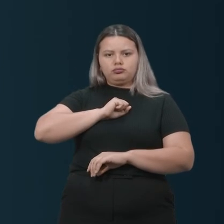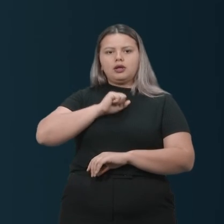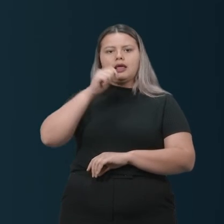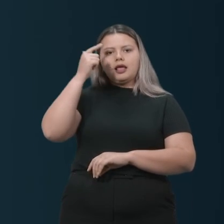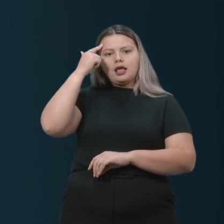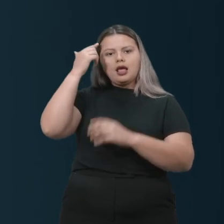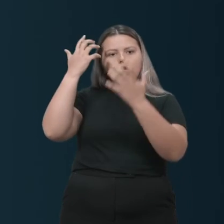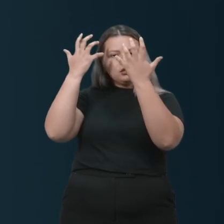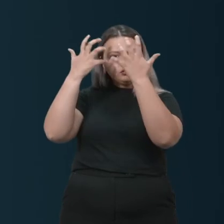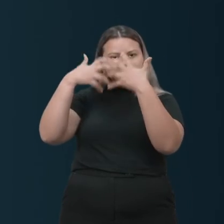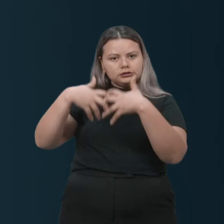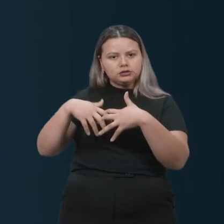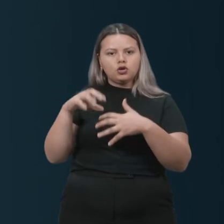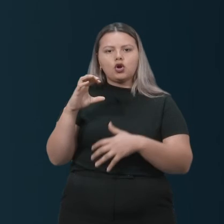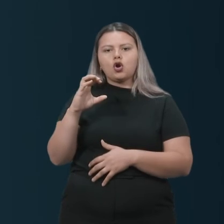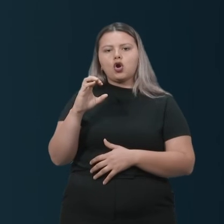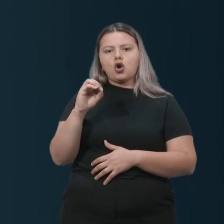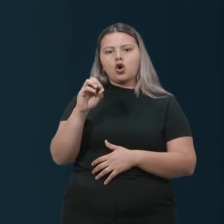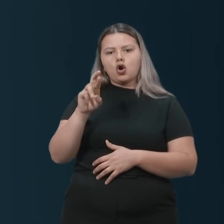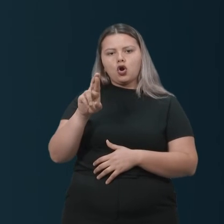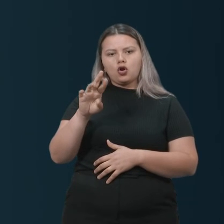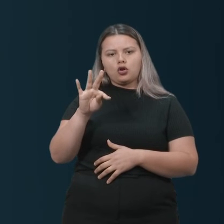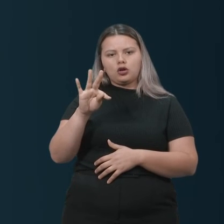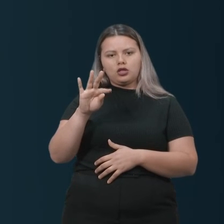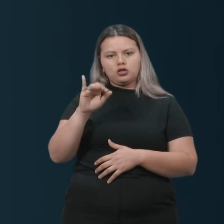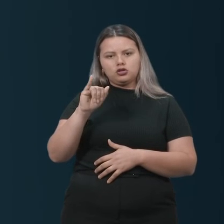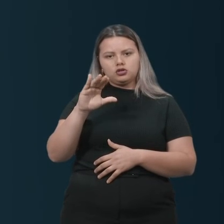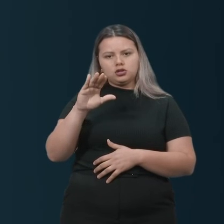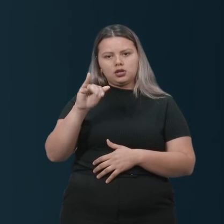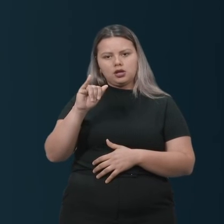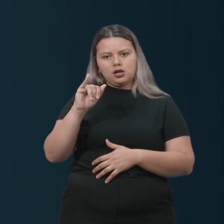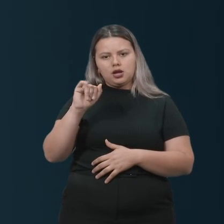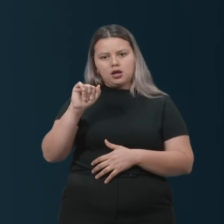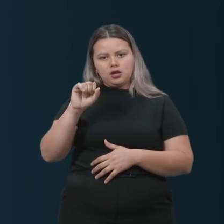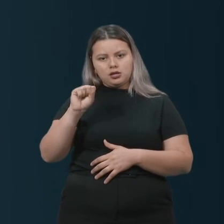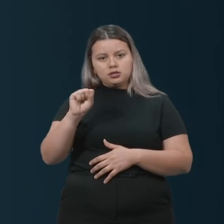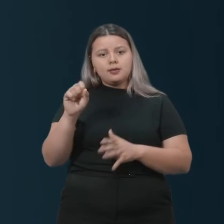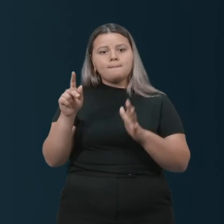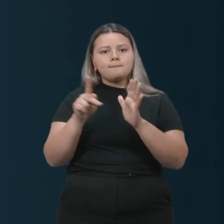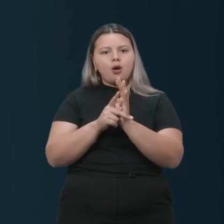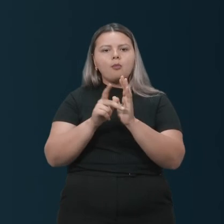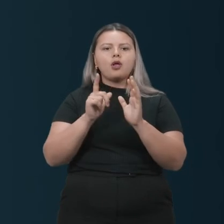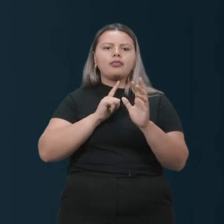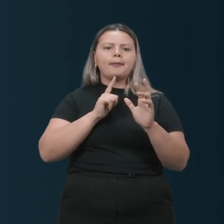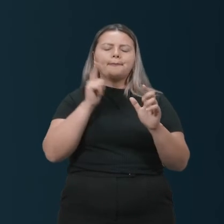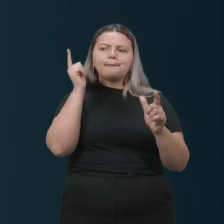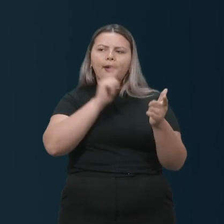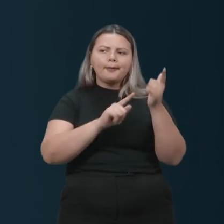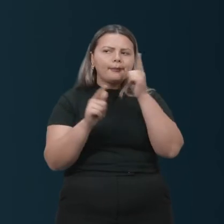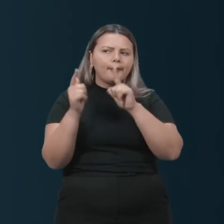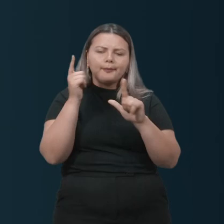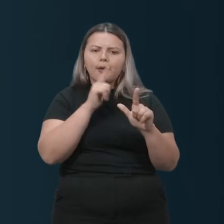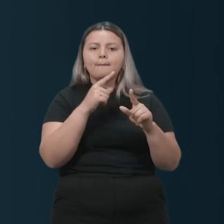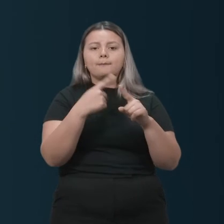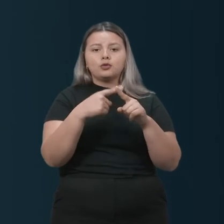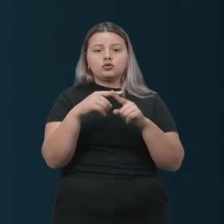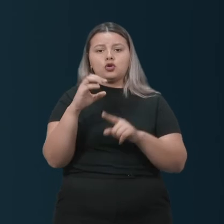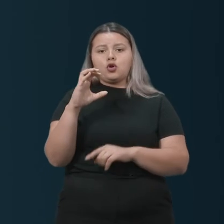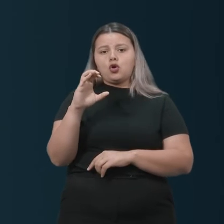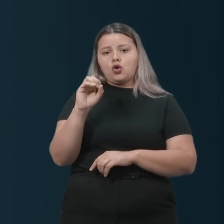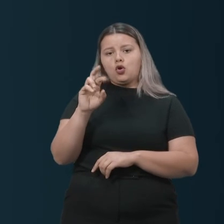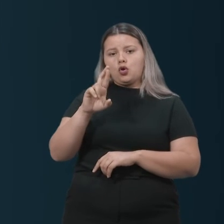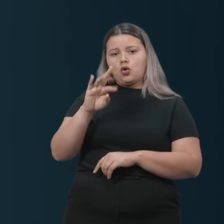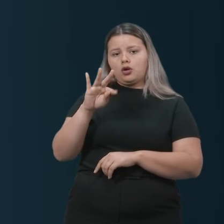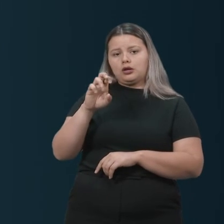ser processada, e uma resposta a esses sentidos vai ser elaborada. Por isso, o córtex é